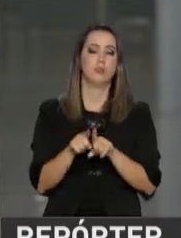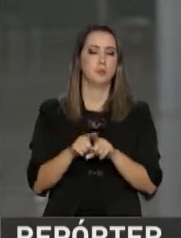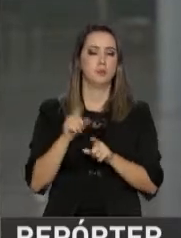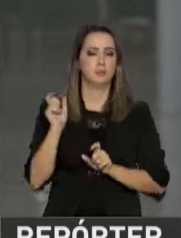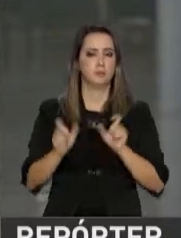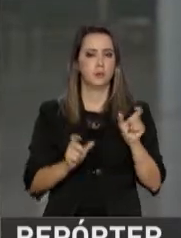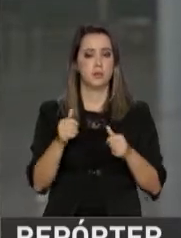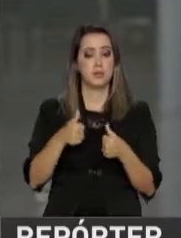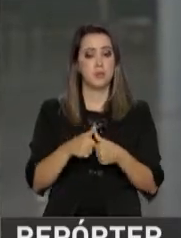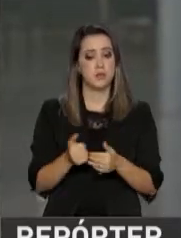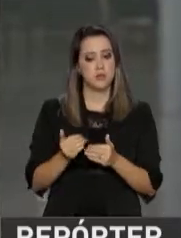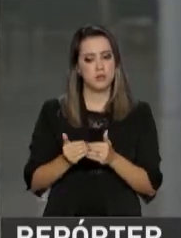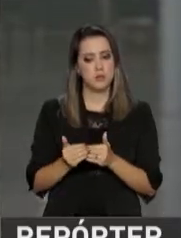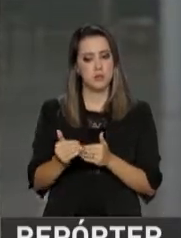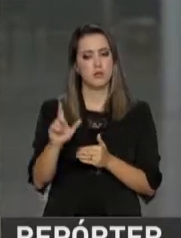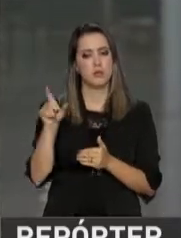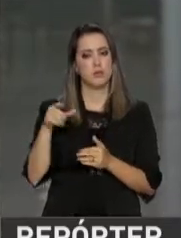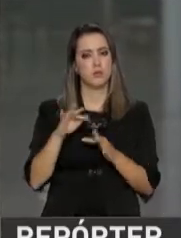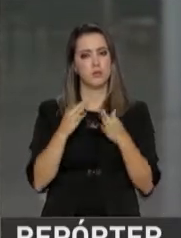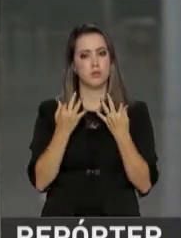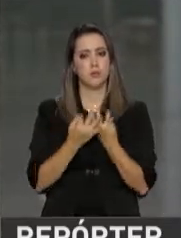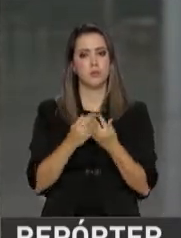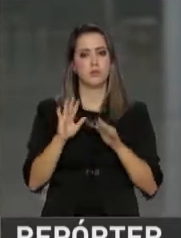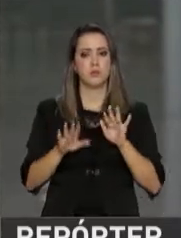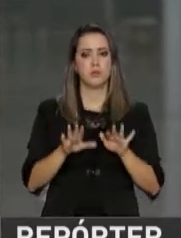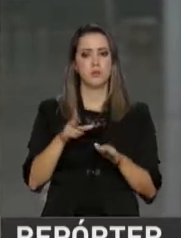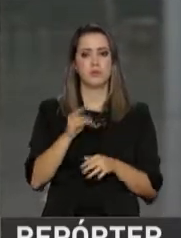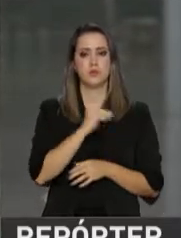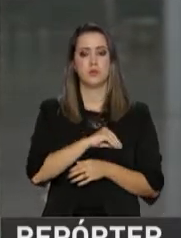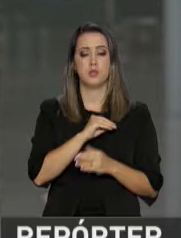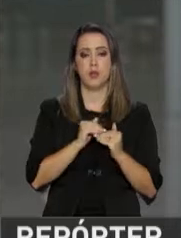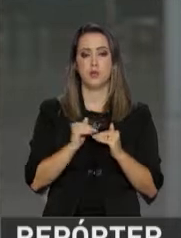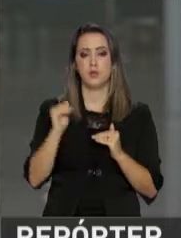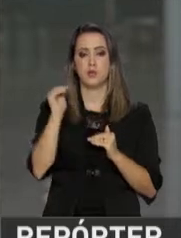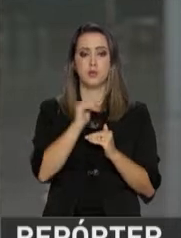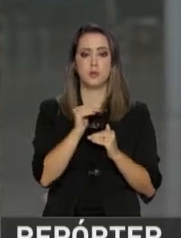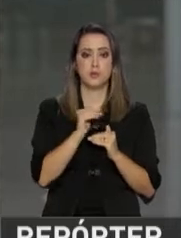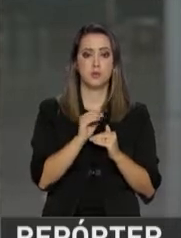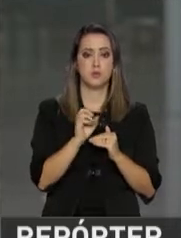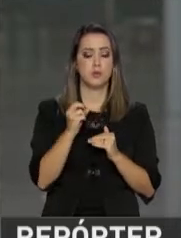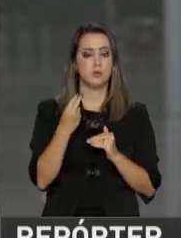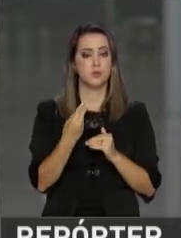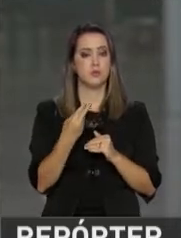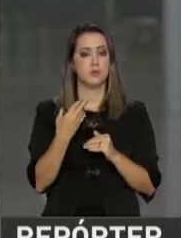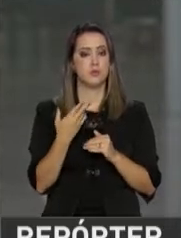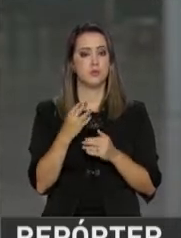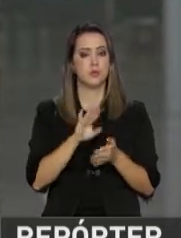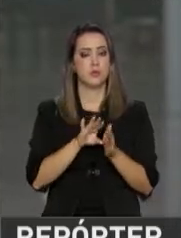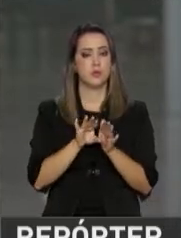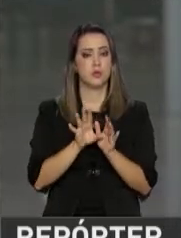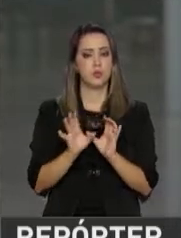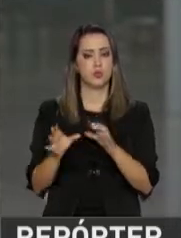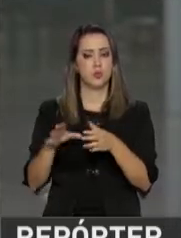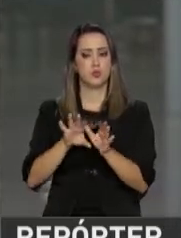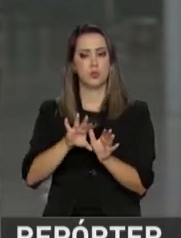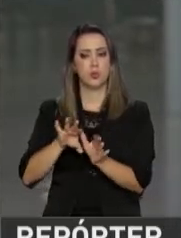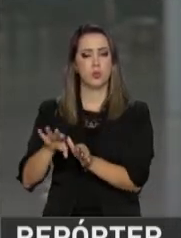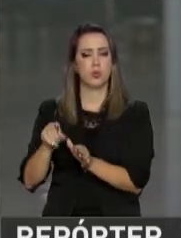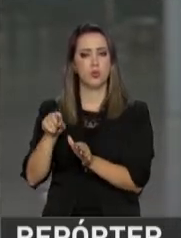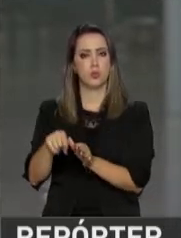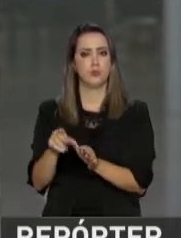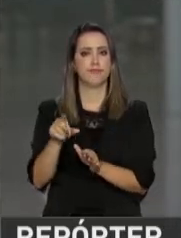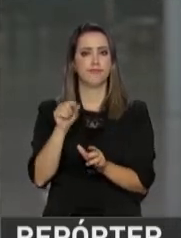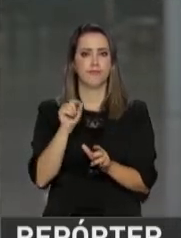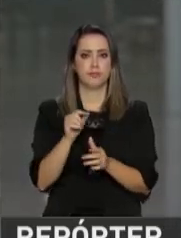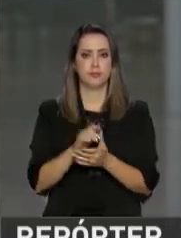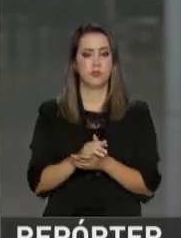aquelas que estão no programa e que eventualmente tenha obtido renda maior e diz tenham estejam fora do critério de